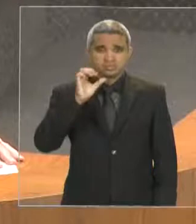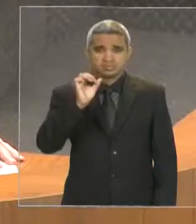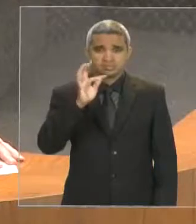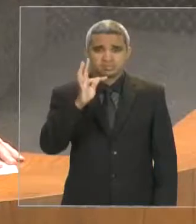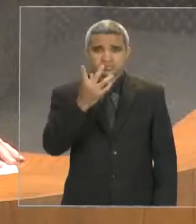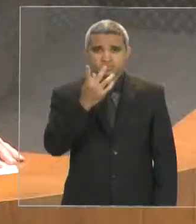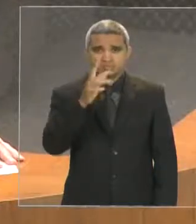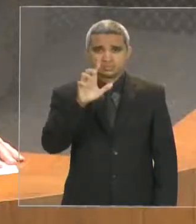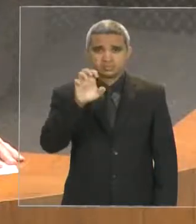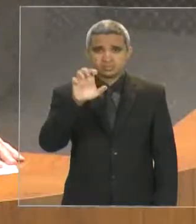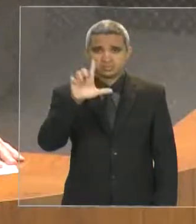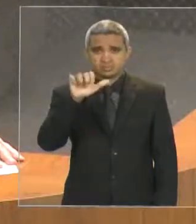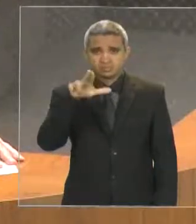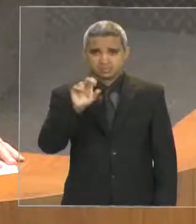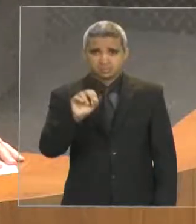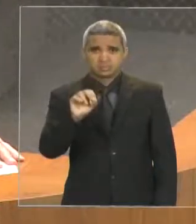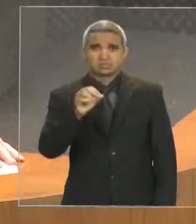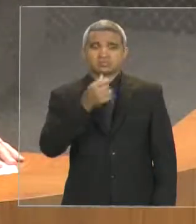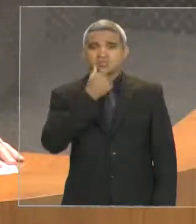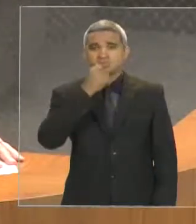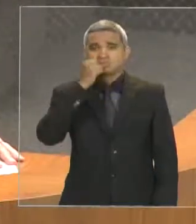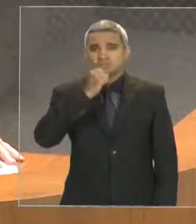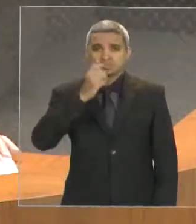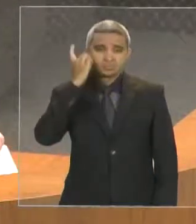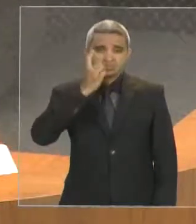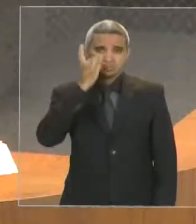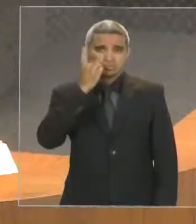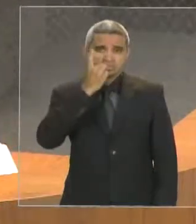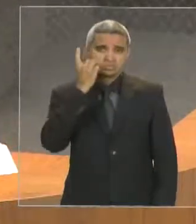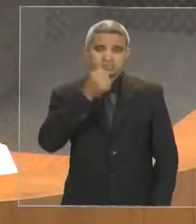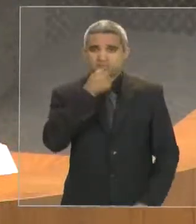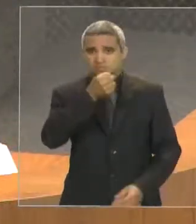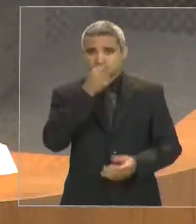senhores deputados, senhoras deputadas, jornalistas,